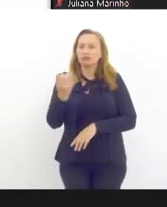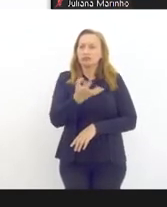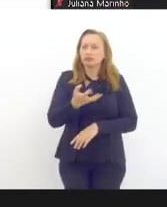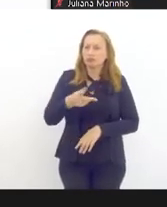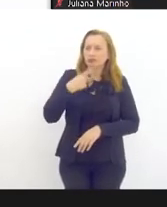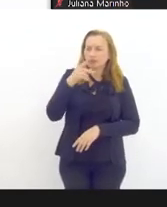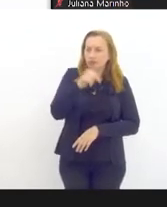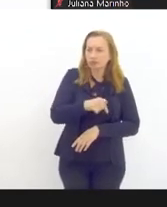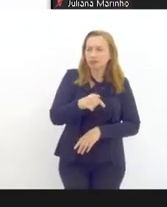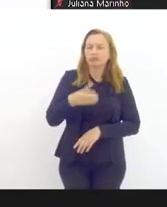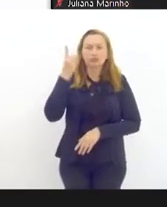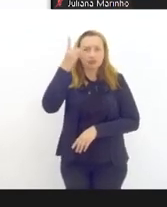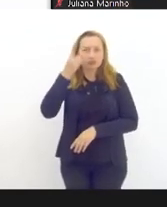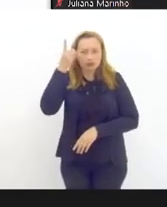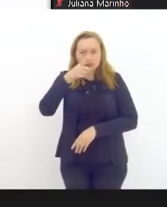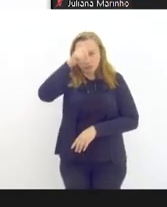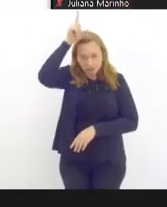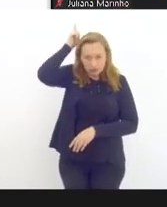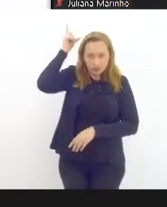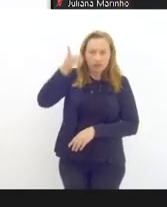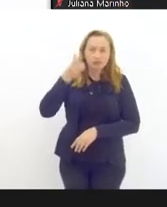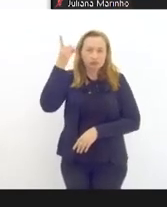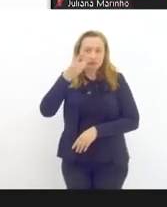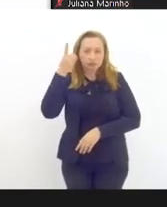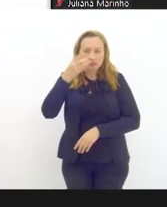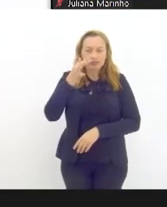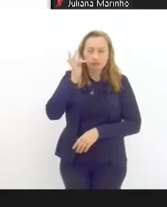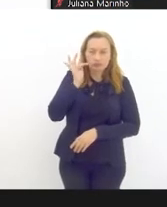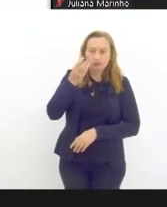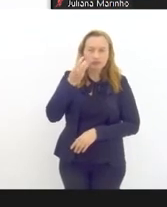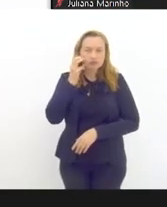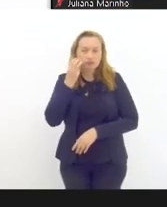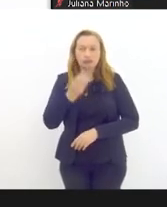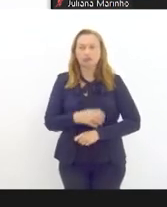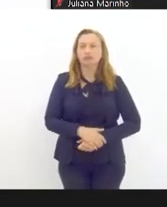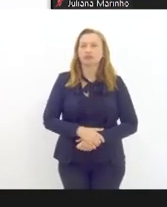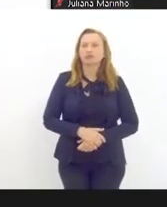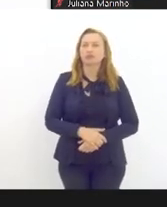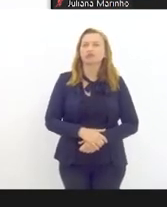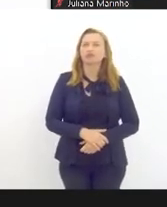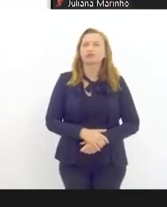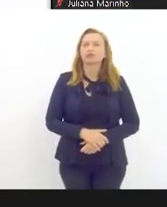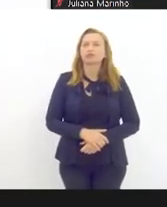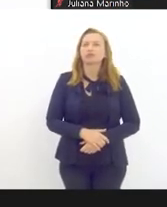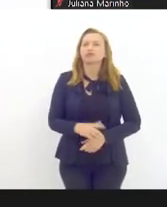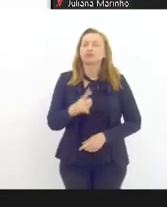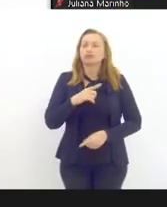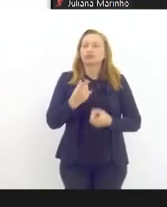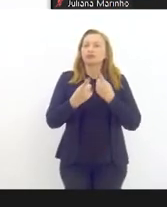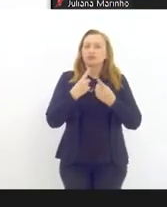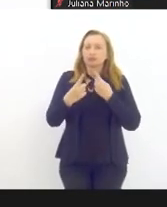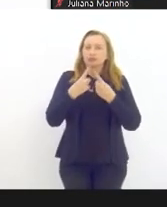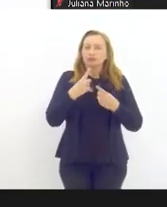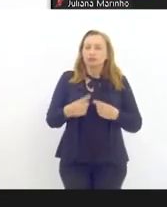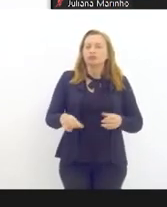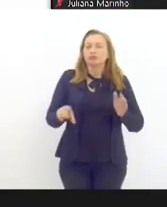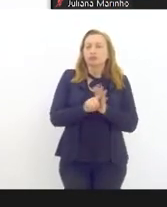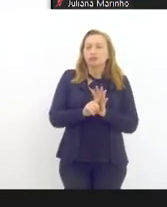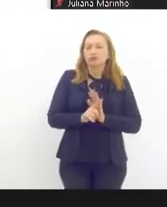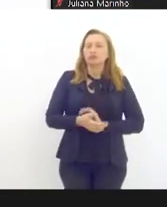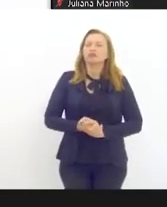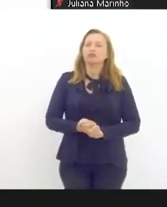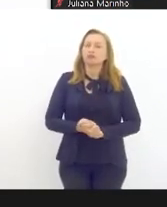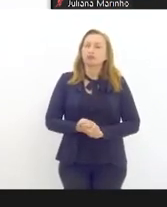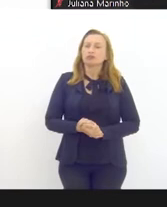aqui, deputado Luiz Paulo, deputado Flávio Serafim, deputado Valdec, é que a gente tenha essa discussão também por lei. É que a